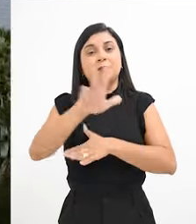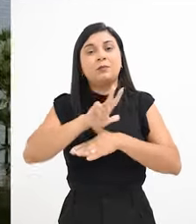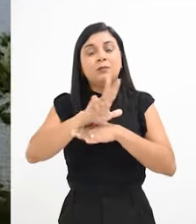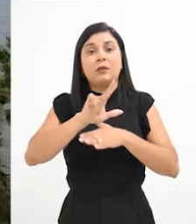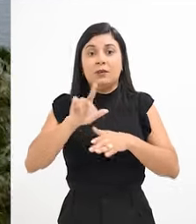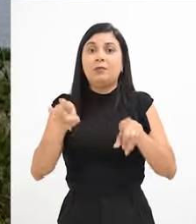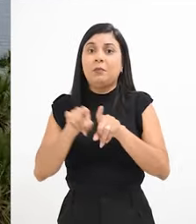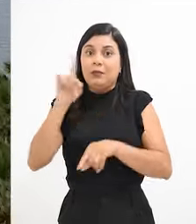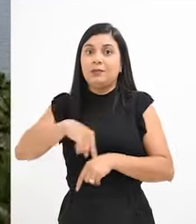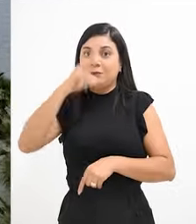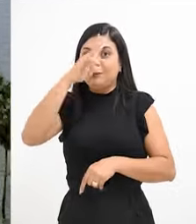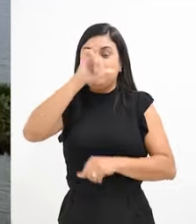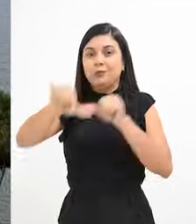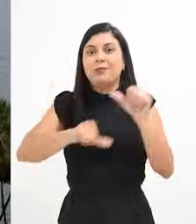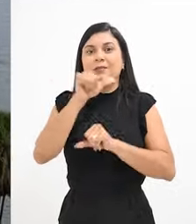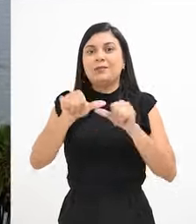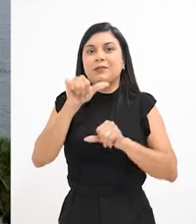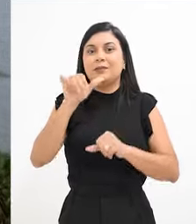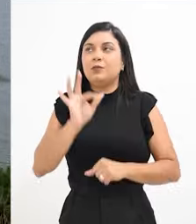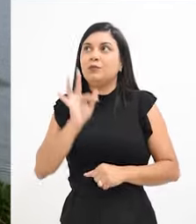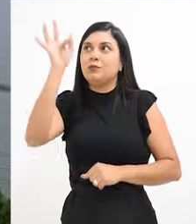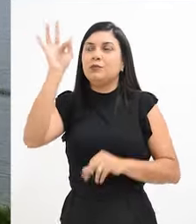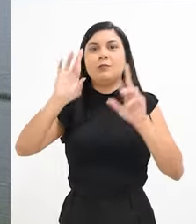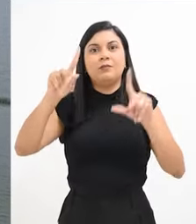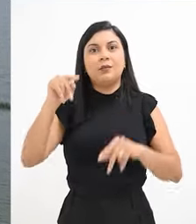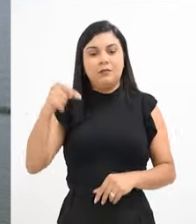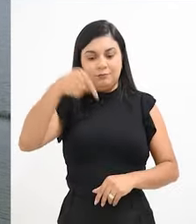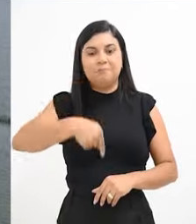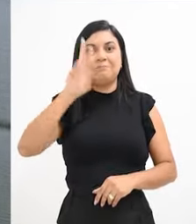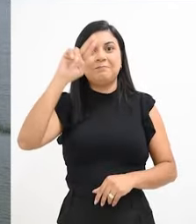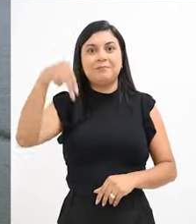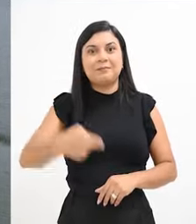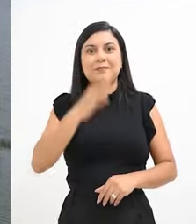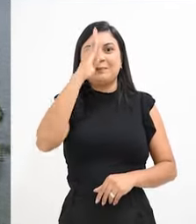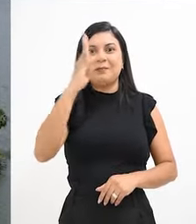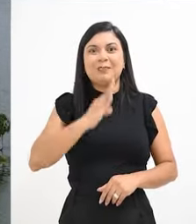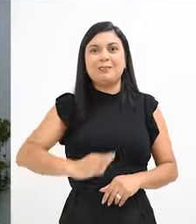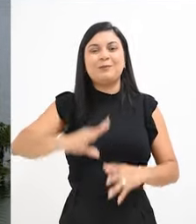a história da mudança e de um futuro diferente para o Rio Grande do Norte, para o Brasil